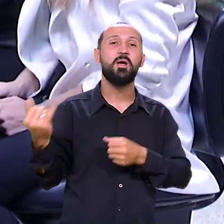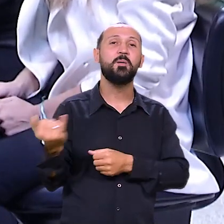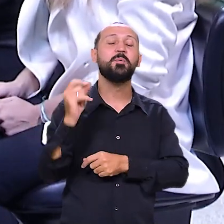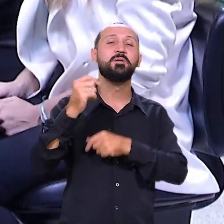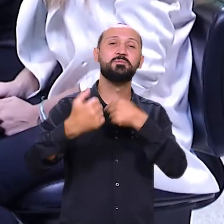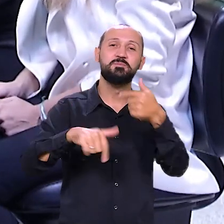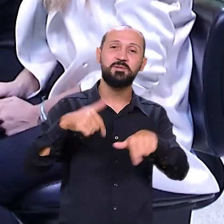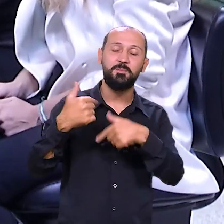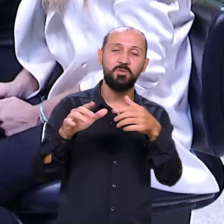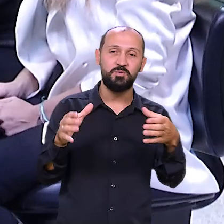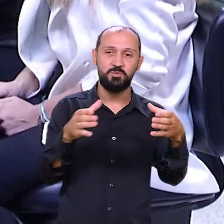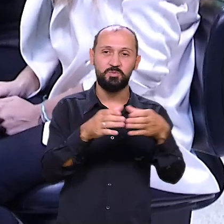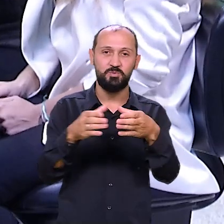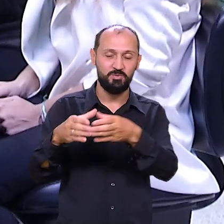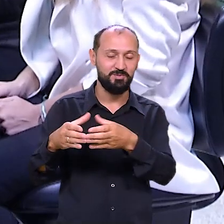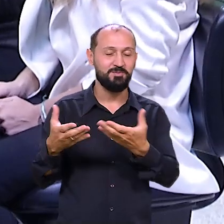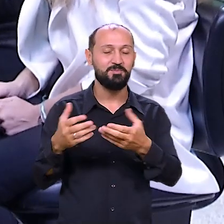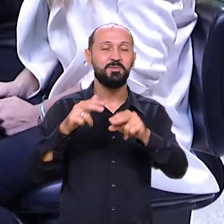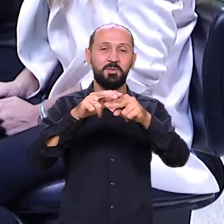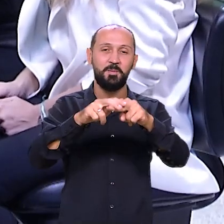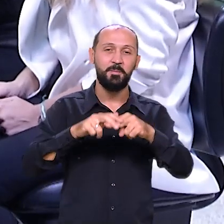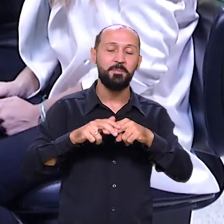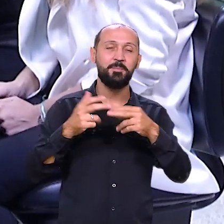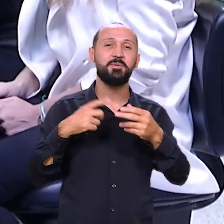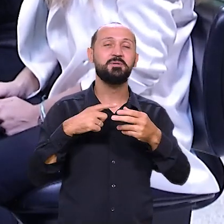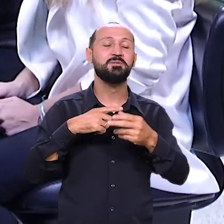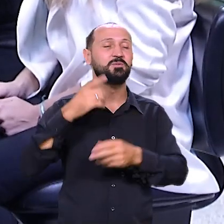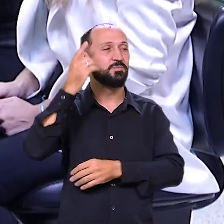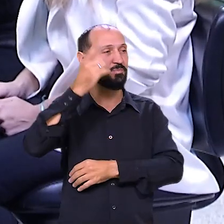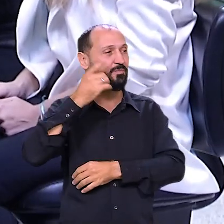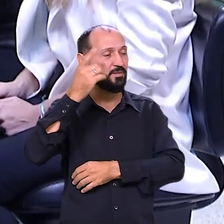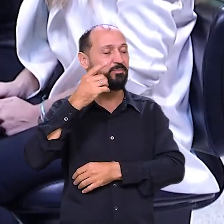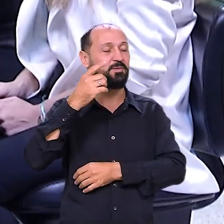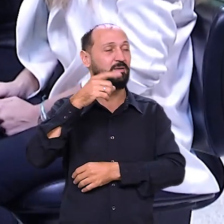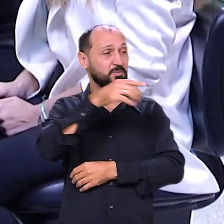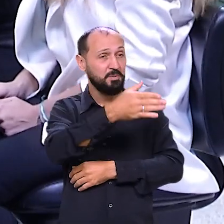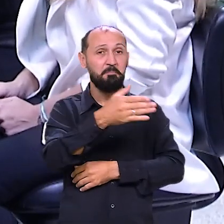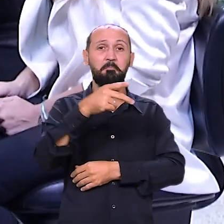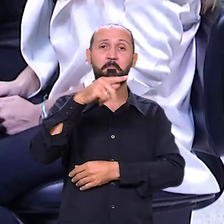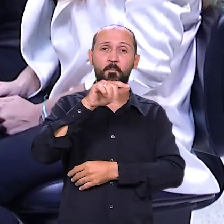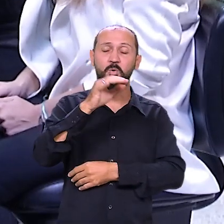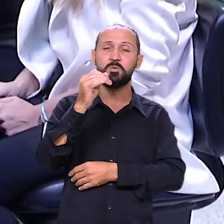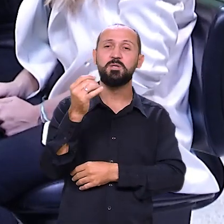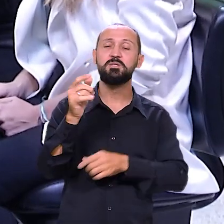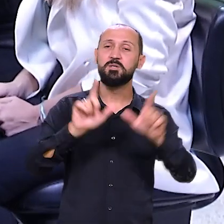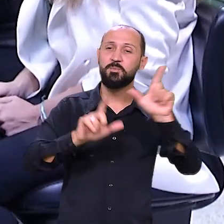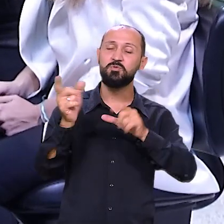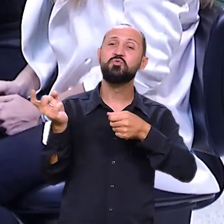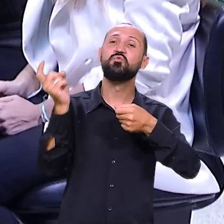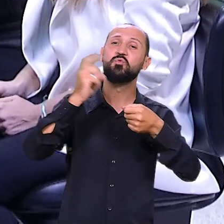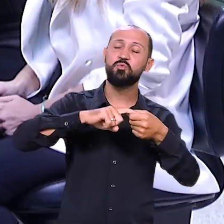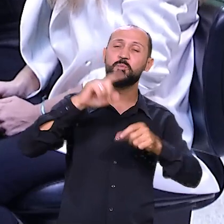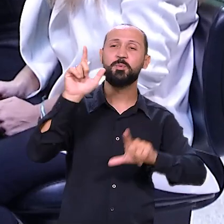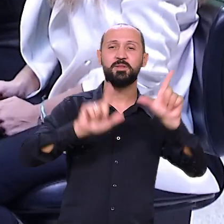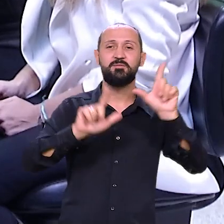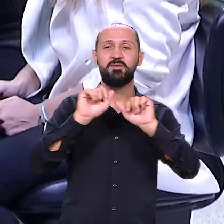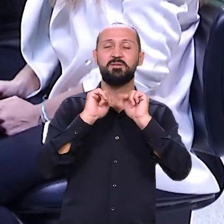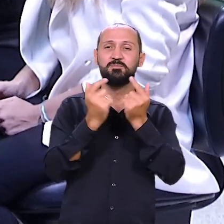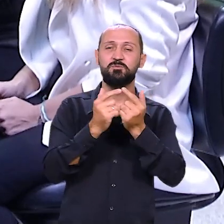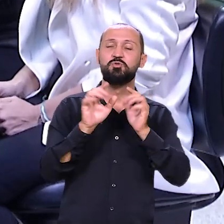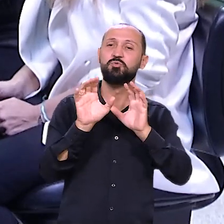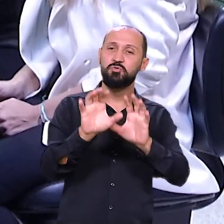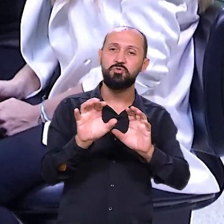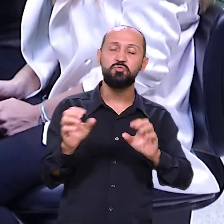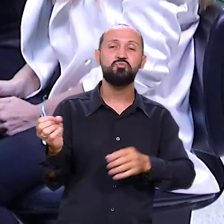importância da atuação das frentes parlamentares. É por isso, deputado e Paulo, que a gente trouxe esse programa de novo para a TV Assembleia, né? Num